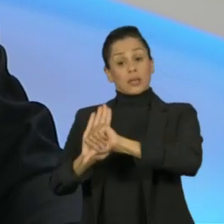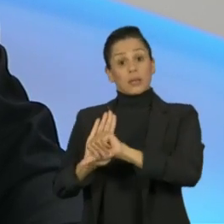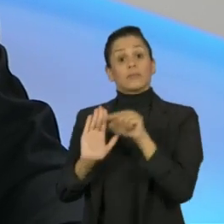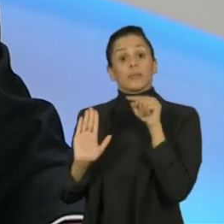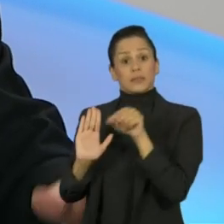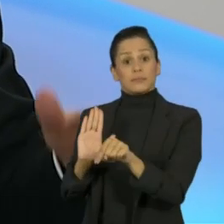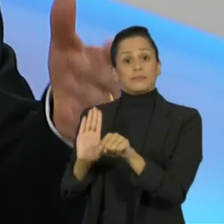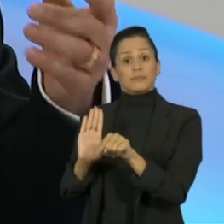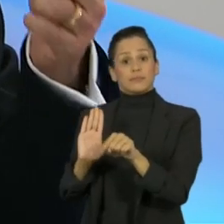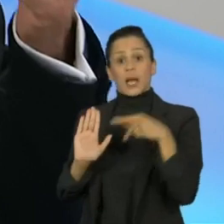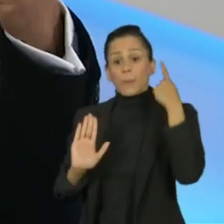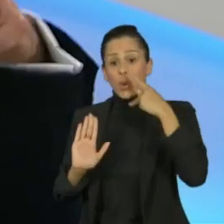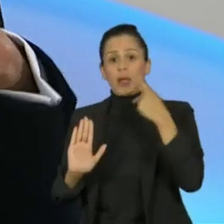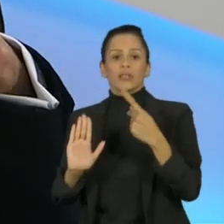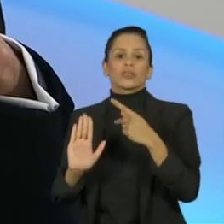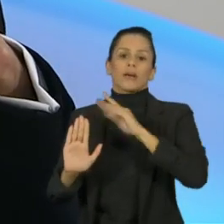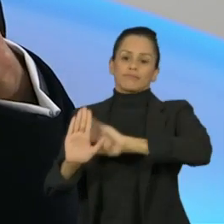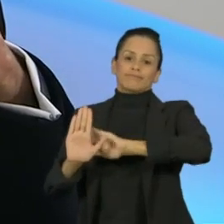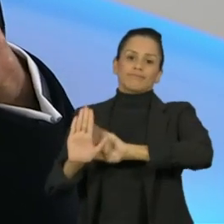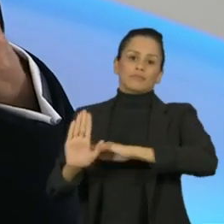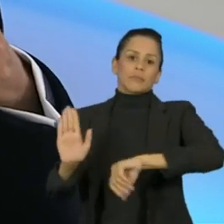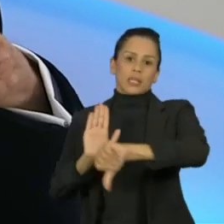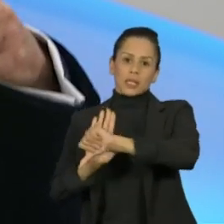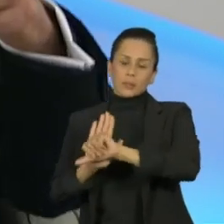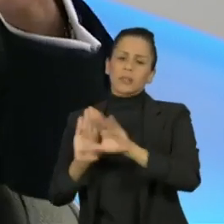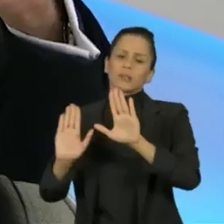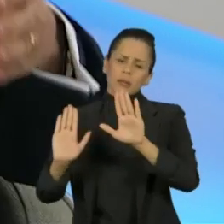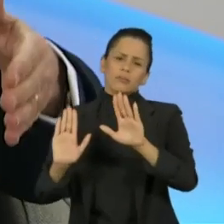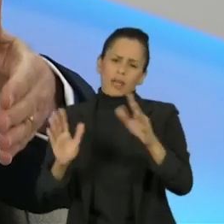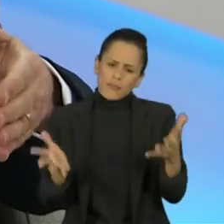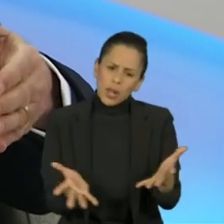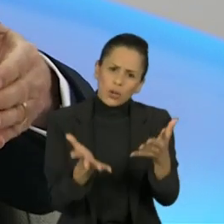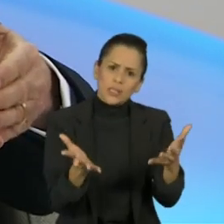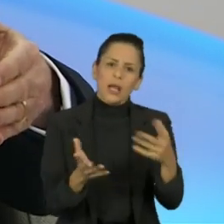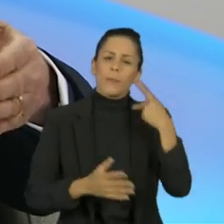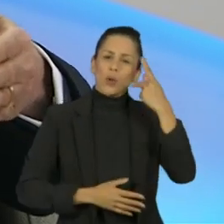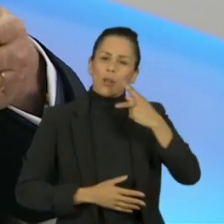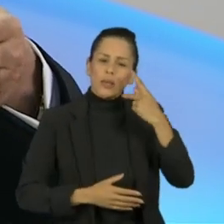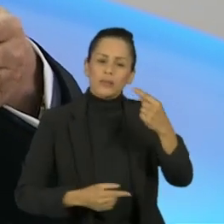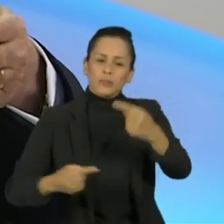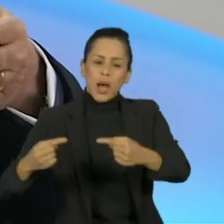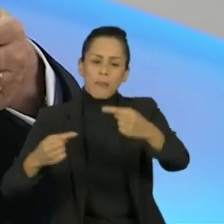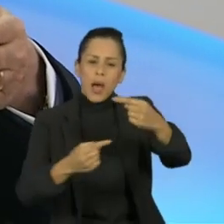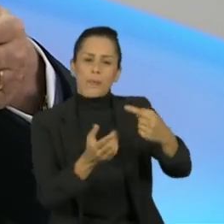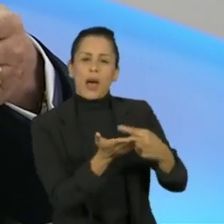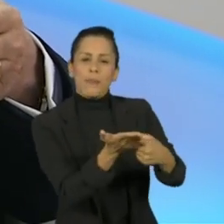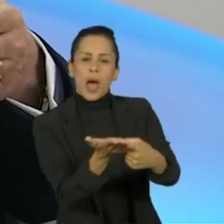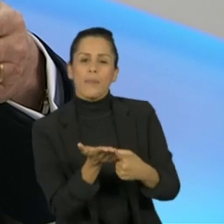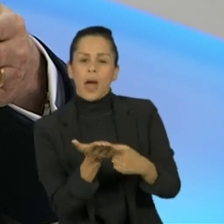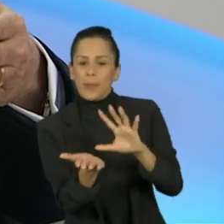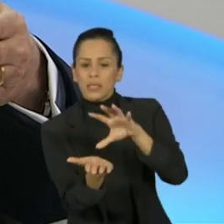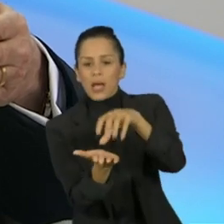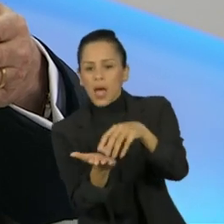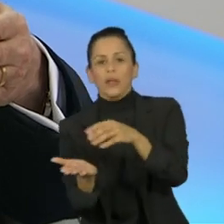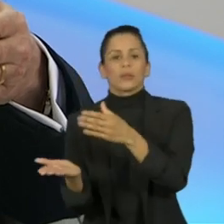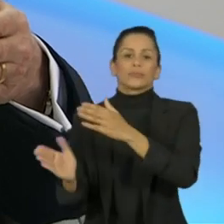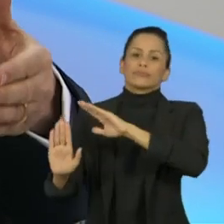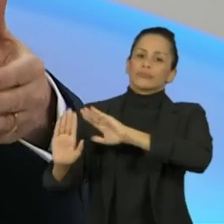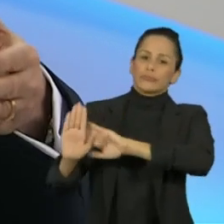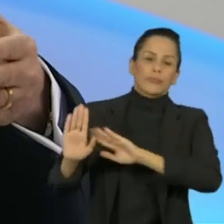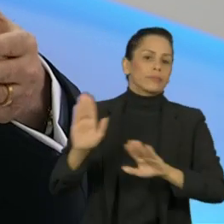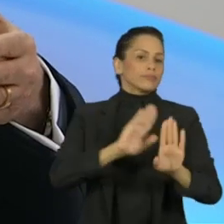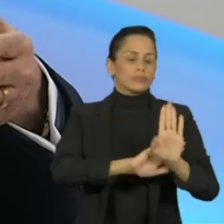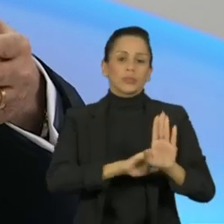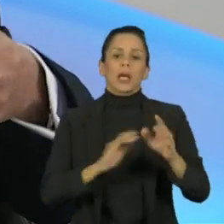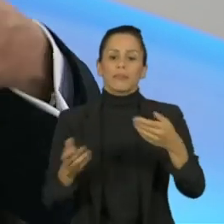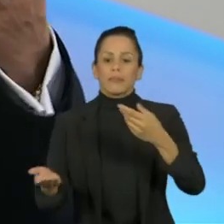a política. Portanto, eu acho que é preciso valorizar a política, é preciso negociar com o Congresso, mas a moeda de troca tem